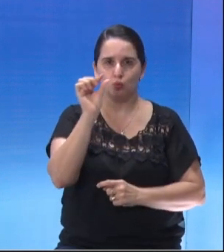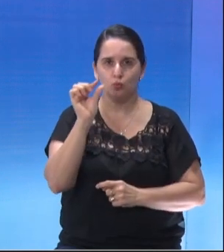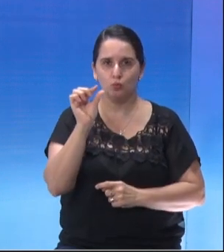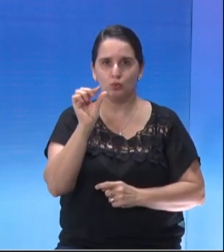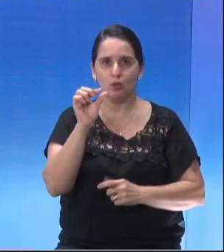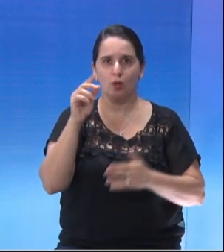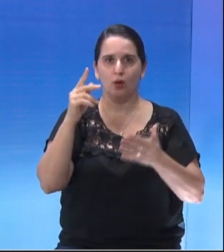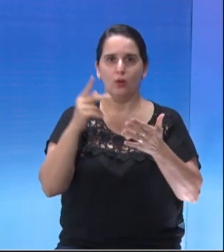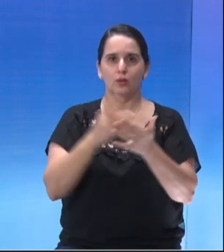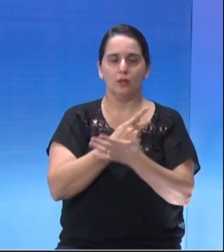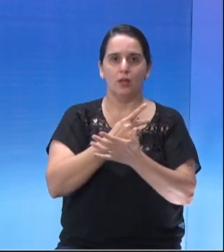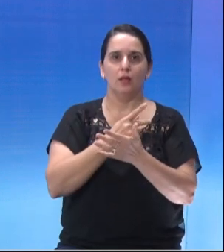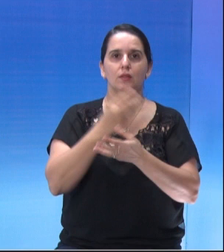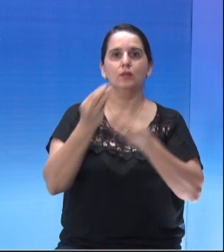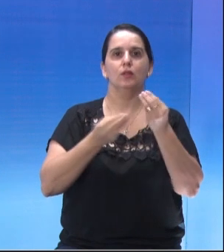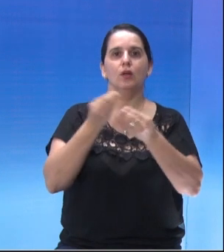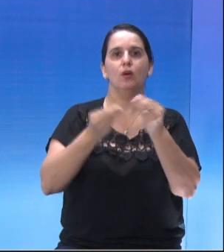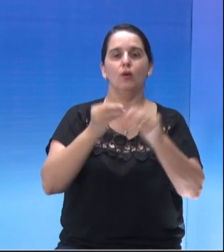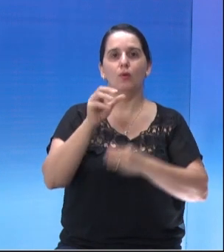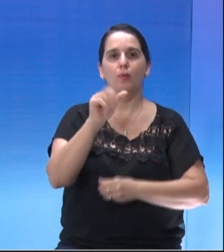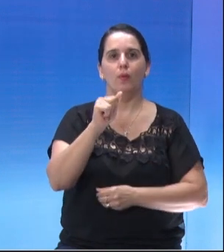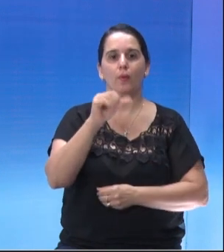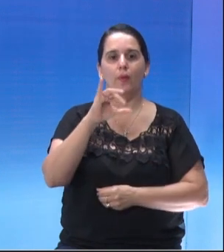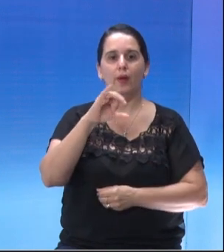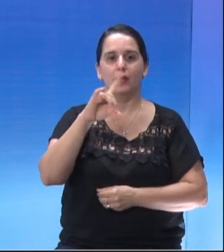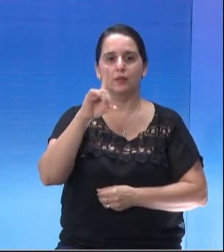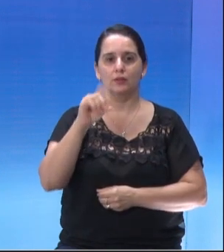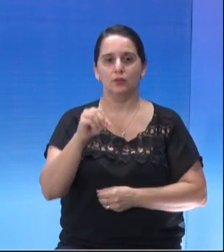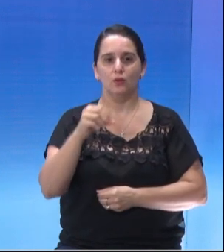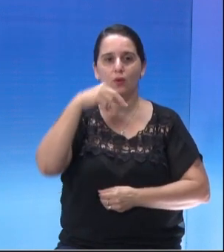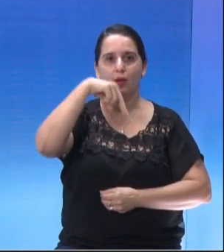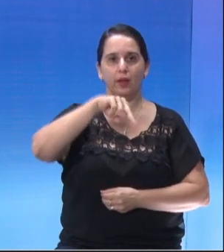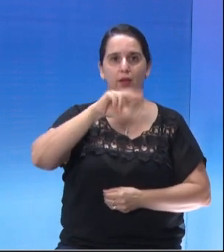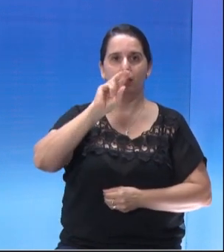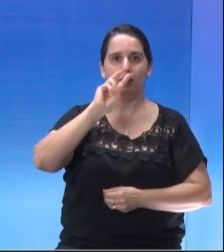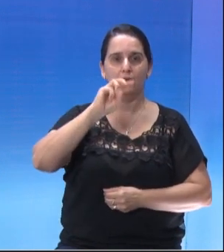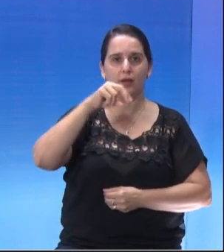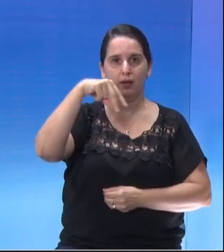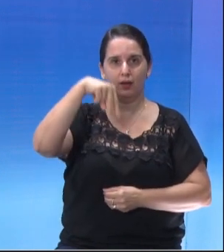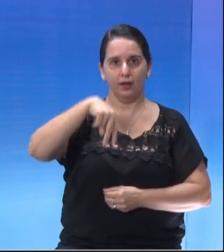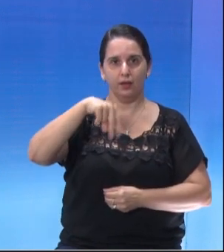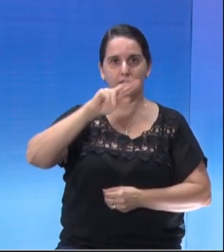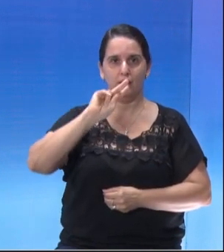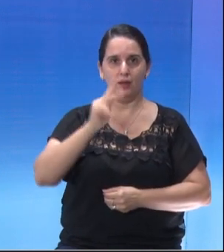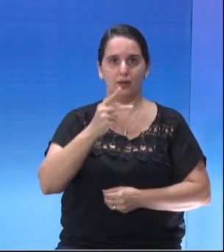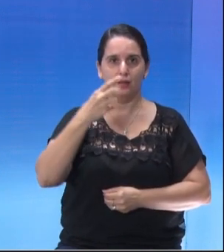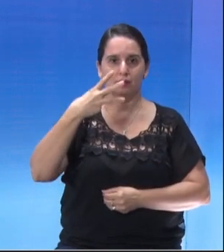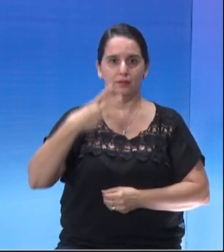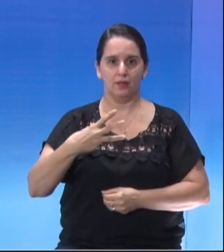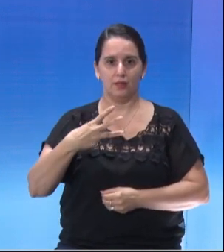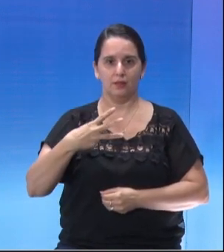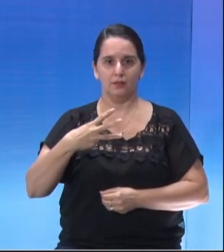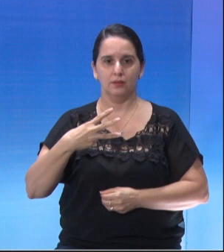por uma reação de um ácido hipotético com uma base NH3. E esse núcleo então é o nosso